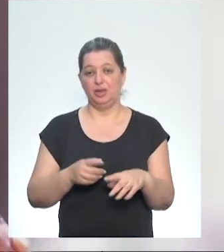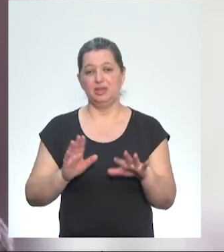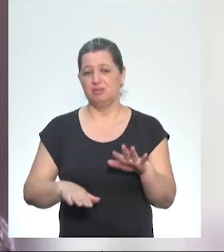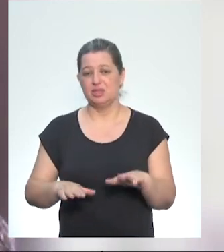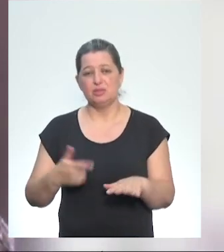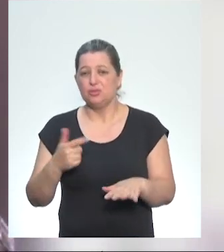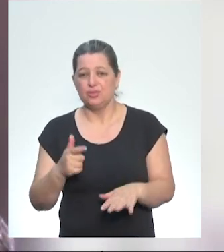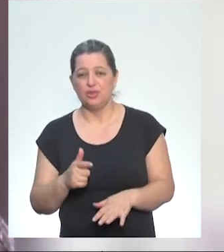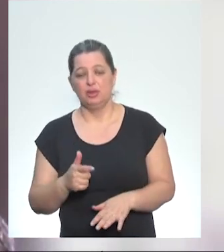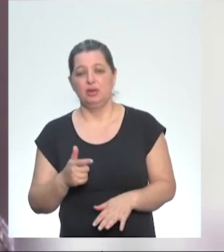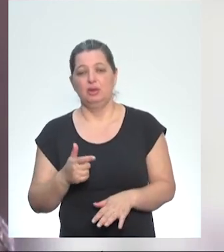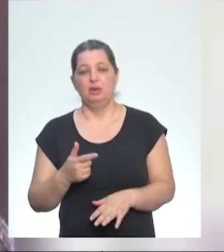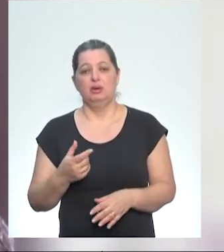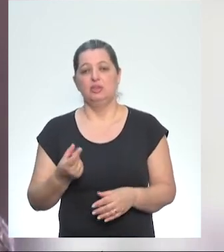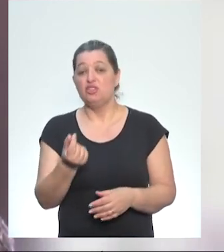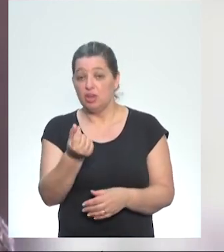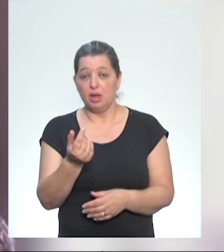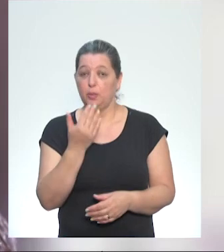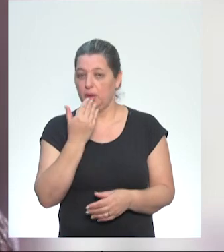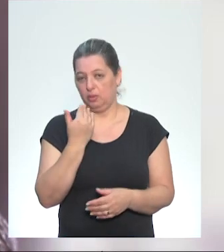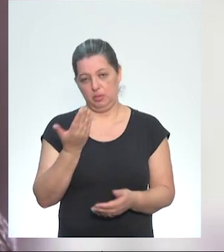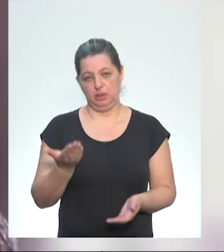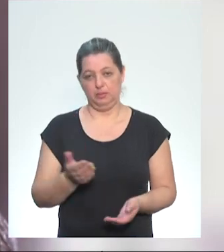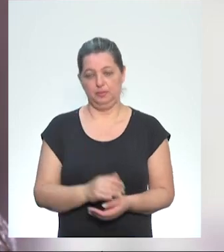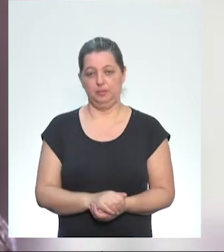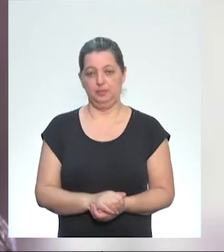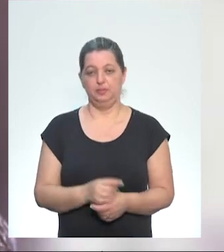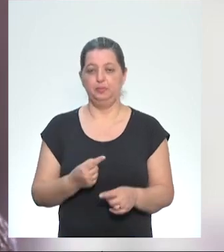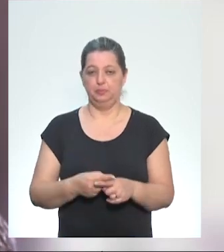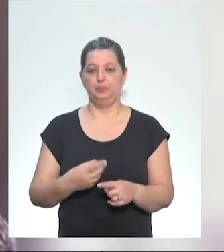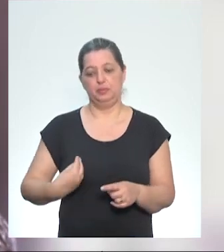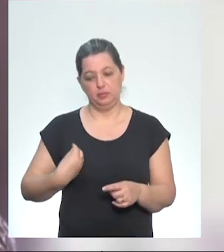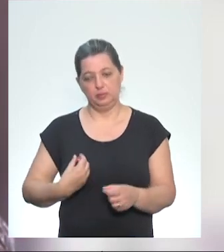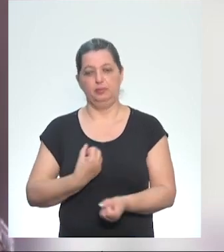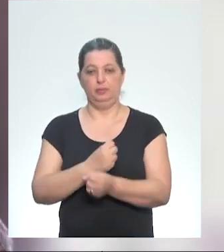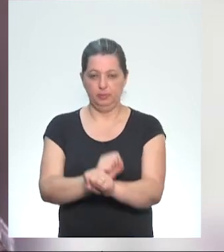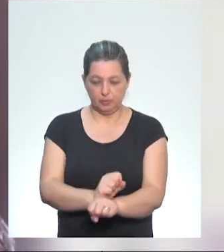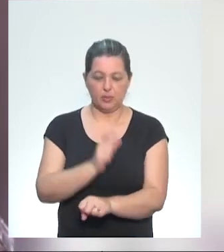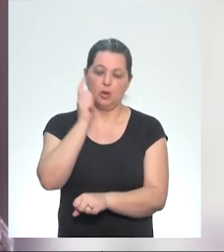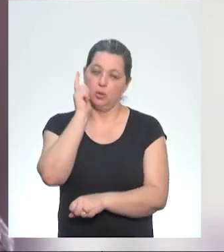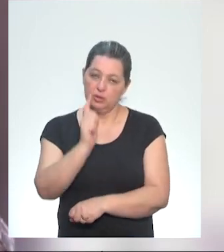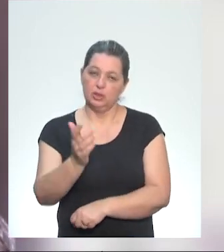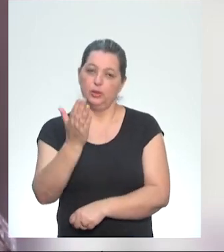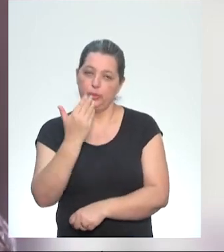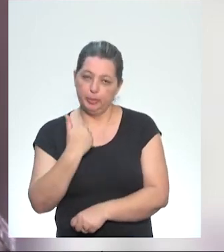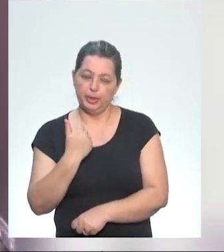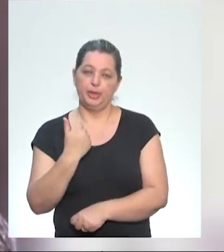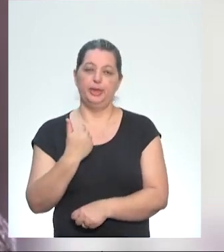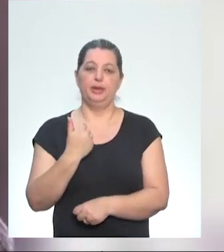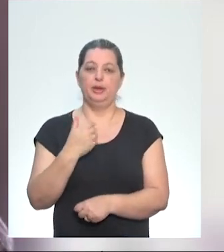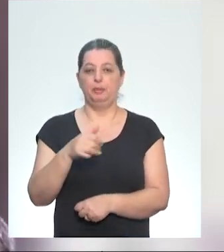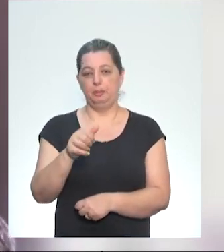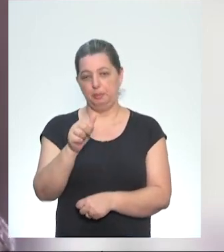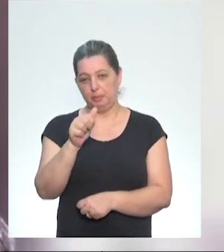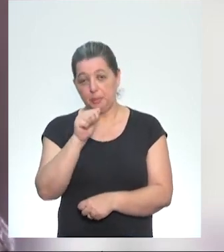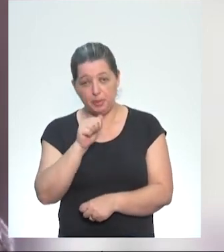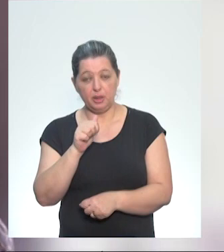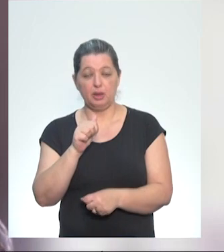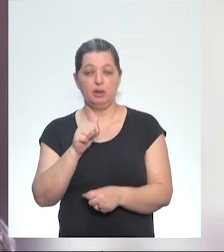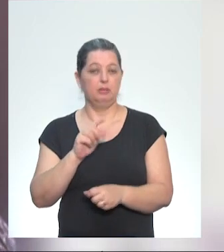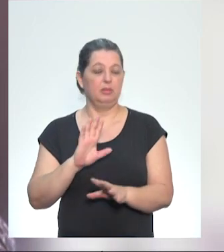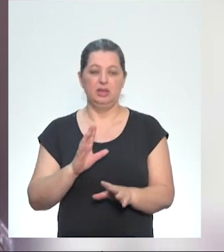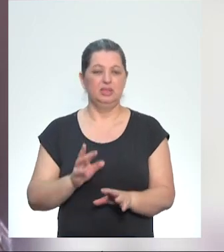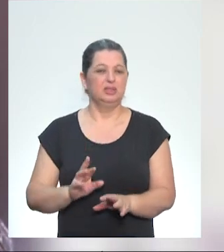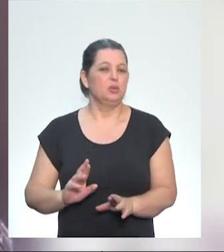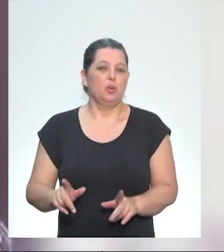se colocavam aí na condição de escravizado para poder comer, para poder beber, para ter onde dormir. Mas não era algo eterno. Aí quando a gente tem